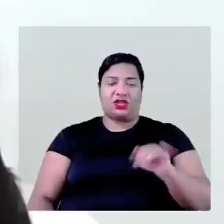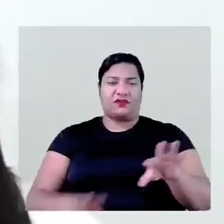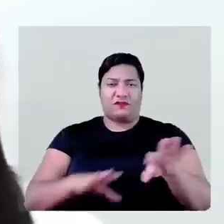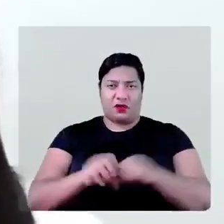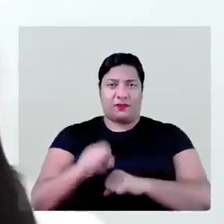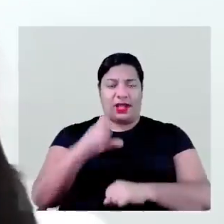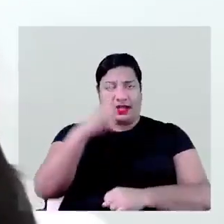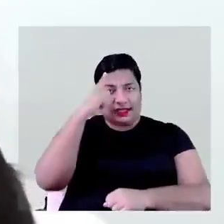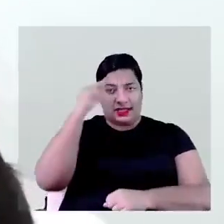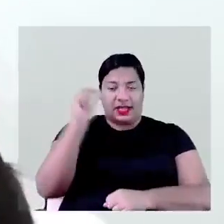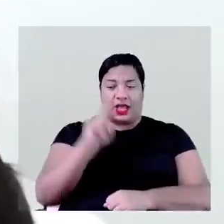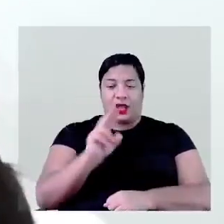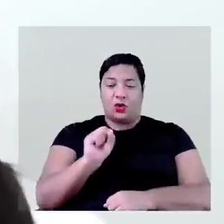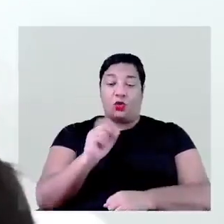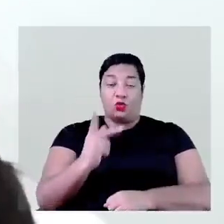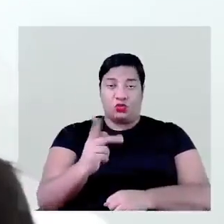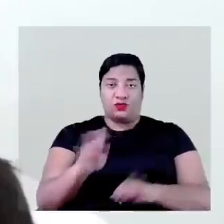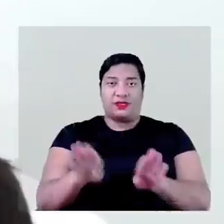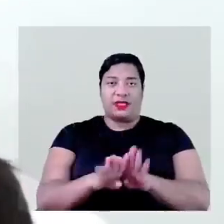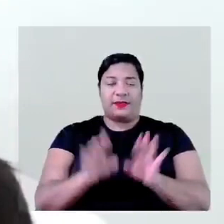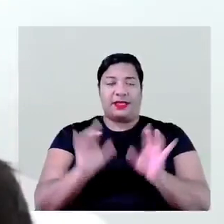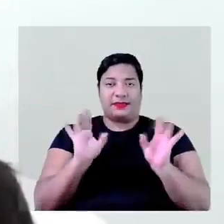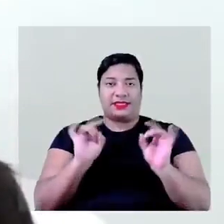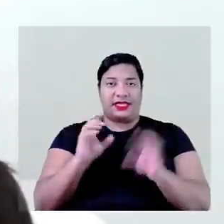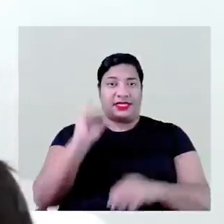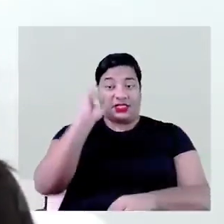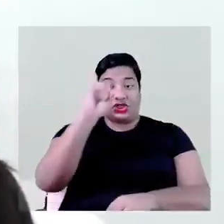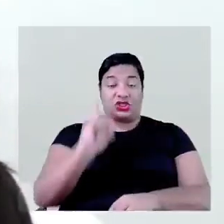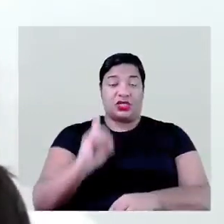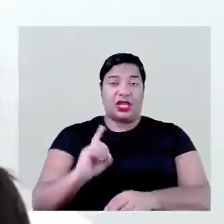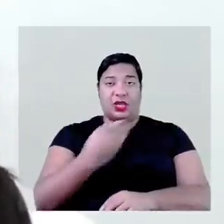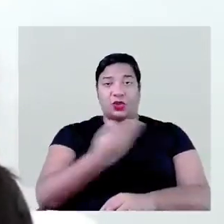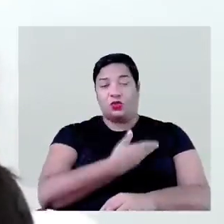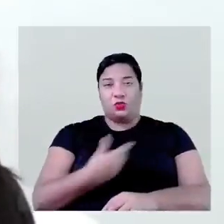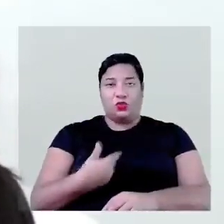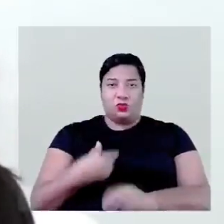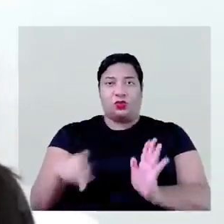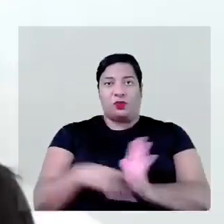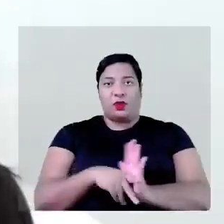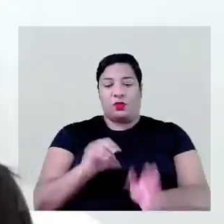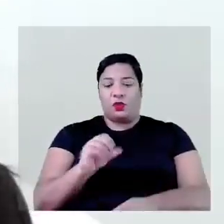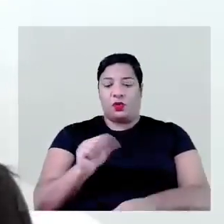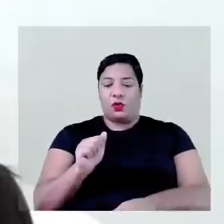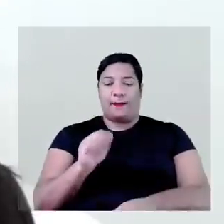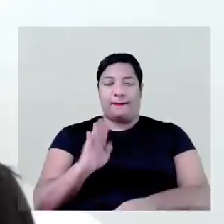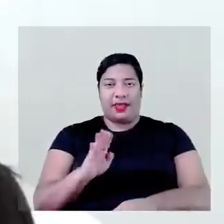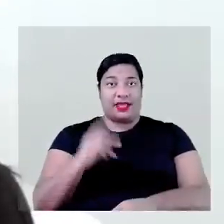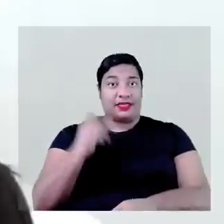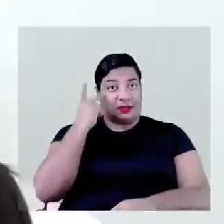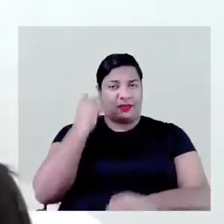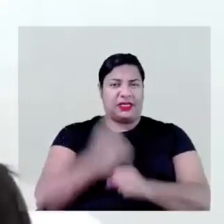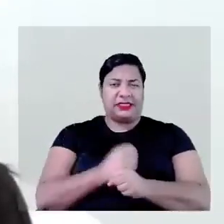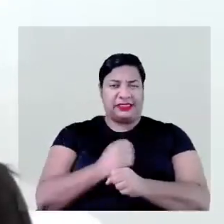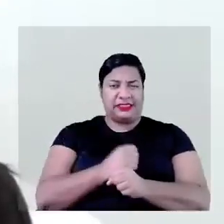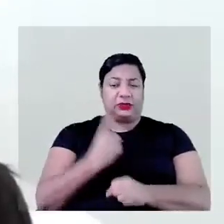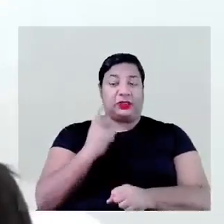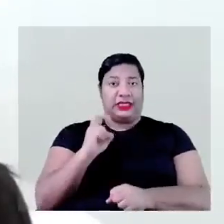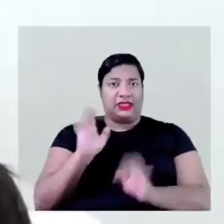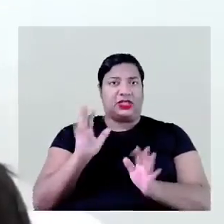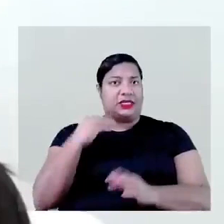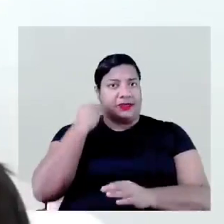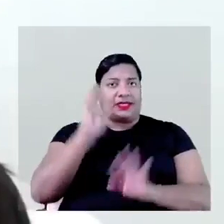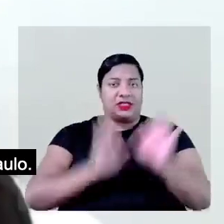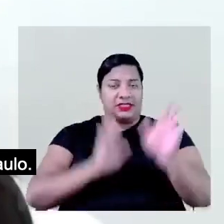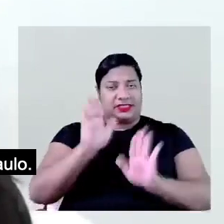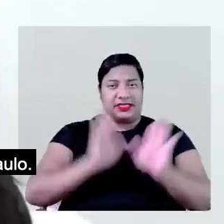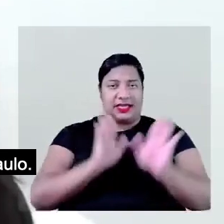Público pela Escola Superior de Advocacia da OAB de São Paulo, experiência de 15 anos em licitações e contratações